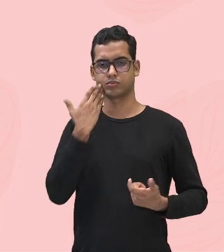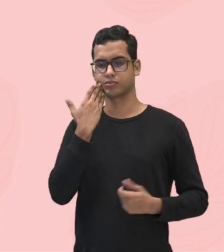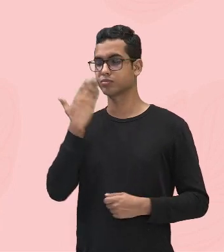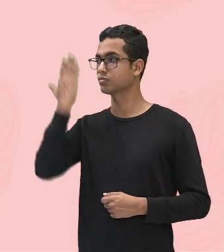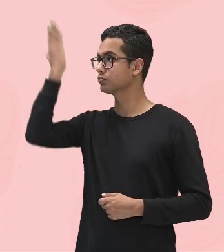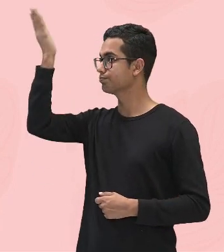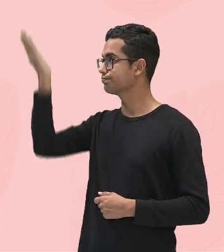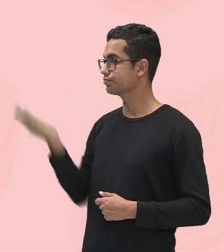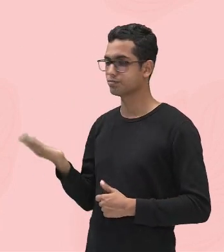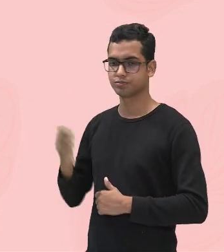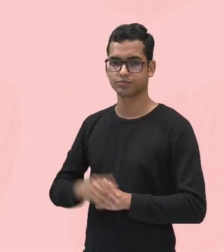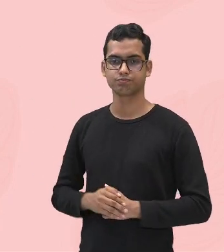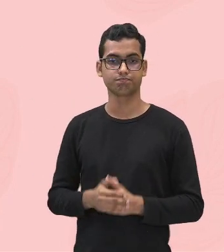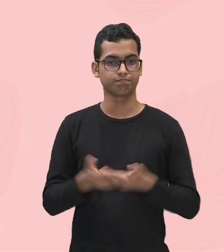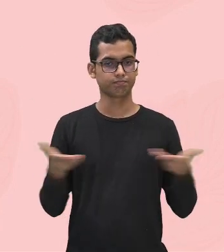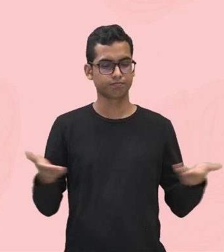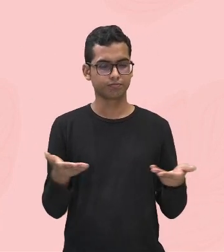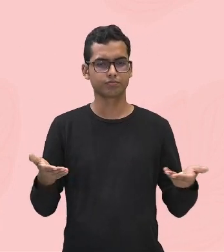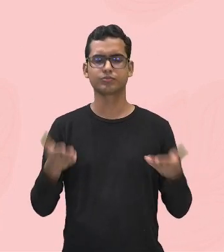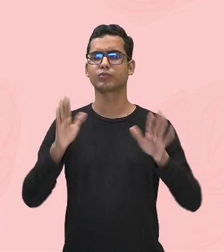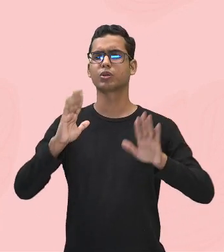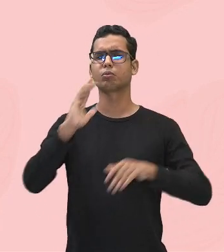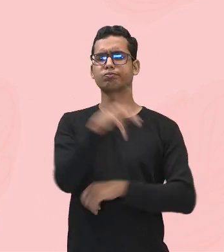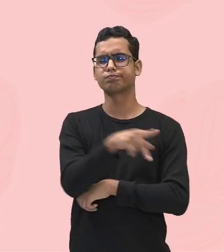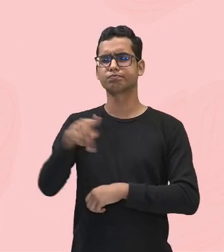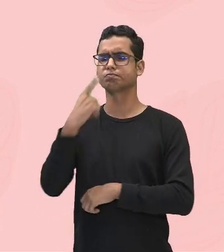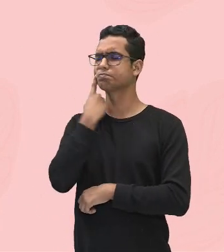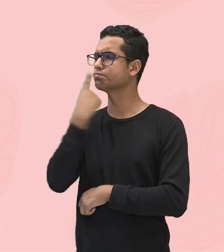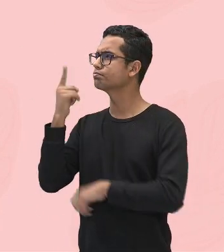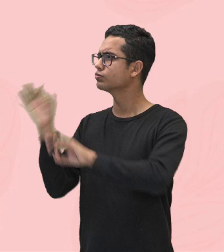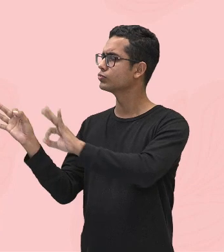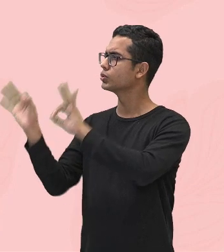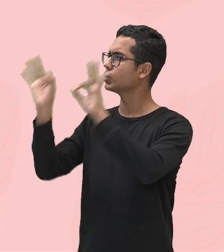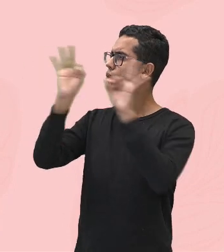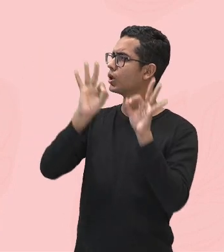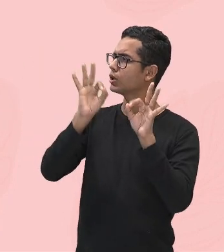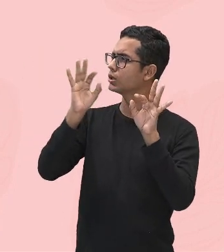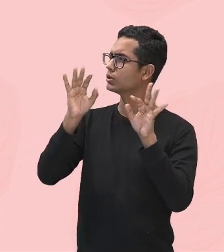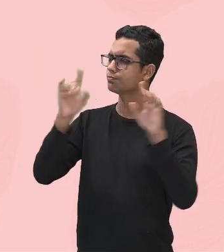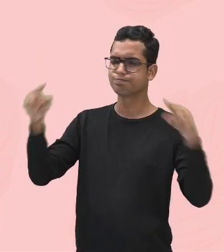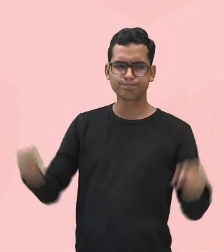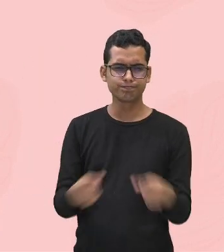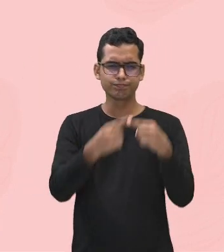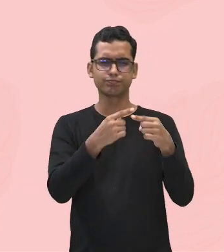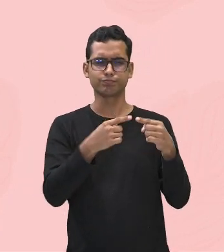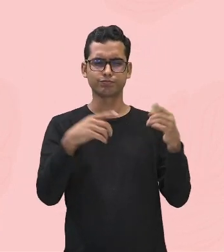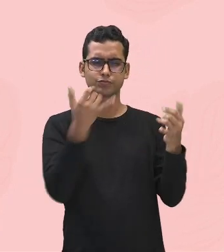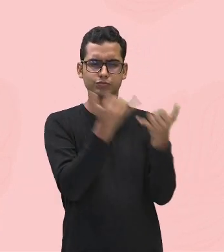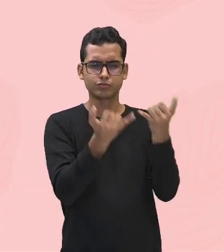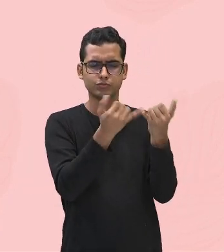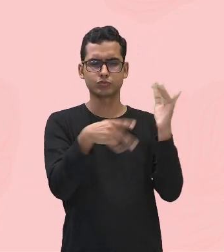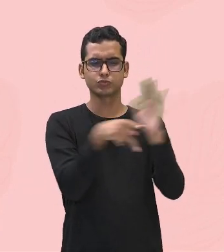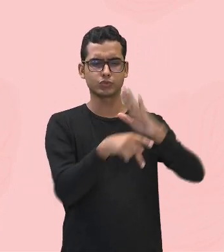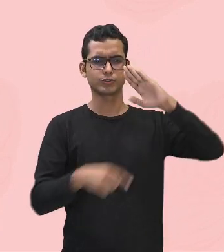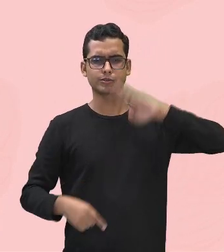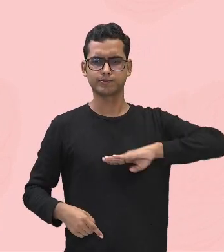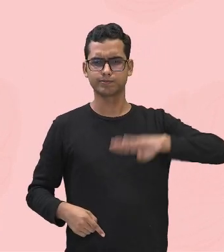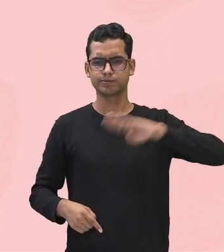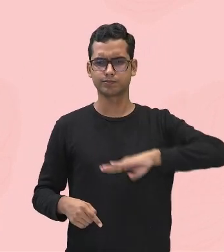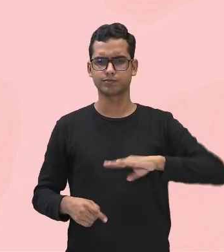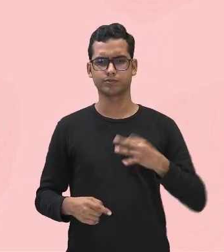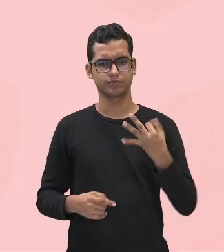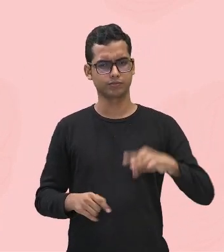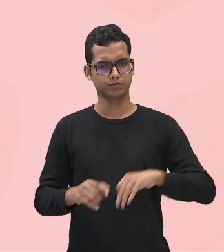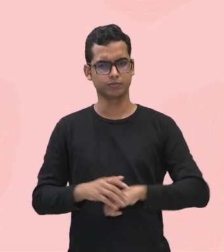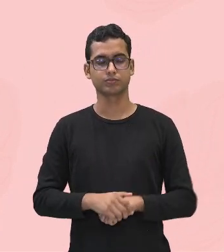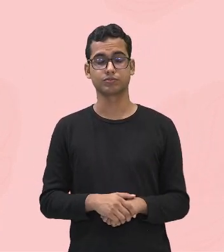bebem. Professora, olhando isso, continua similar. Me lembra ainda muito português.